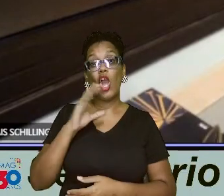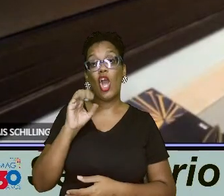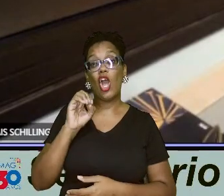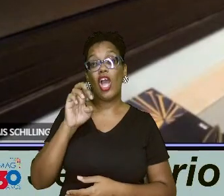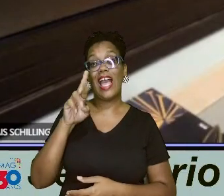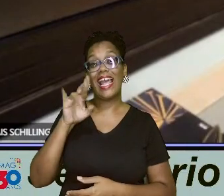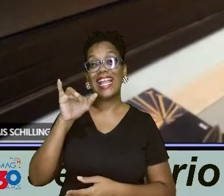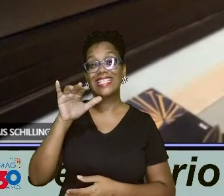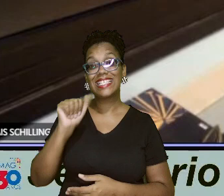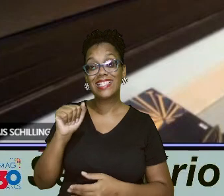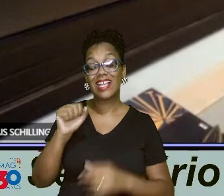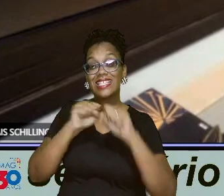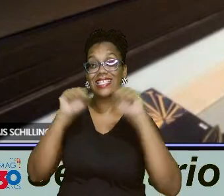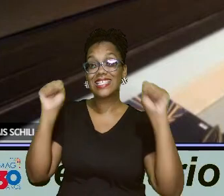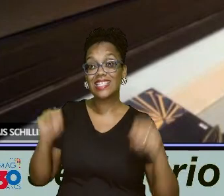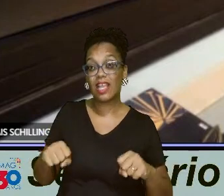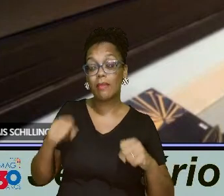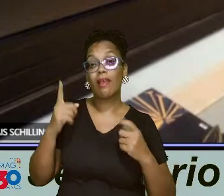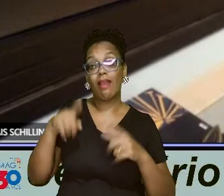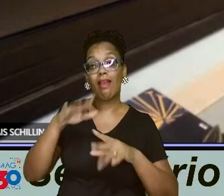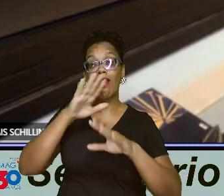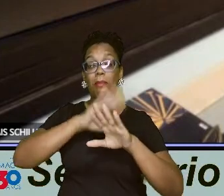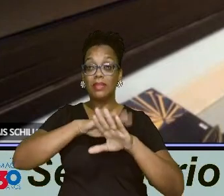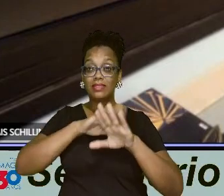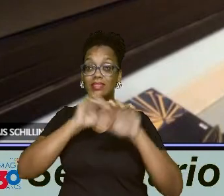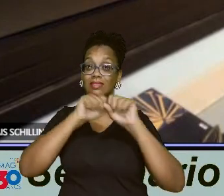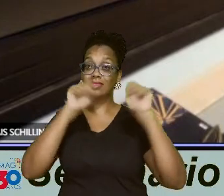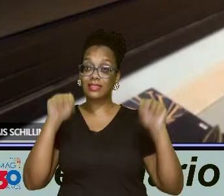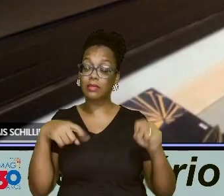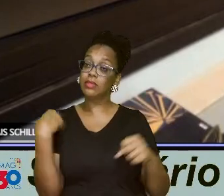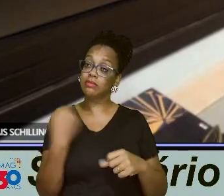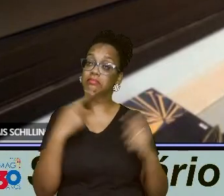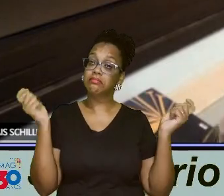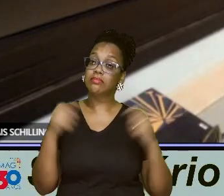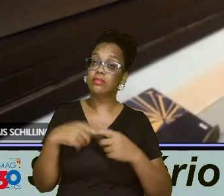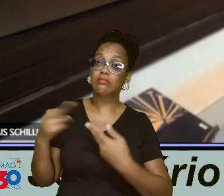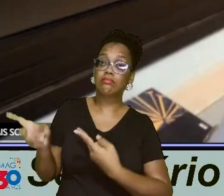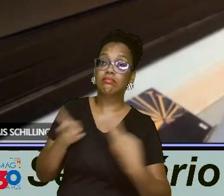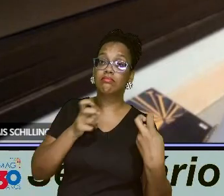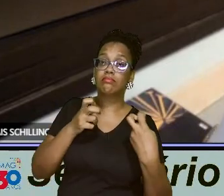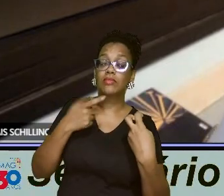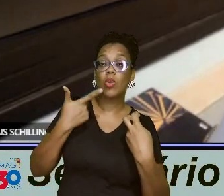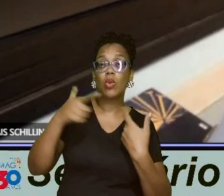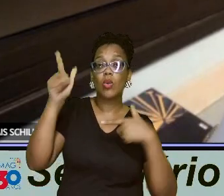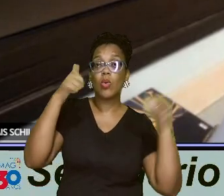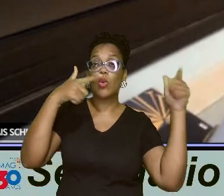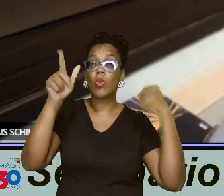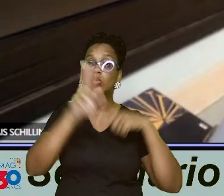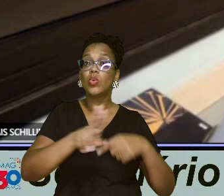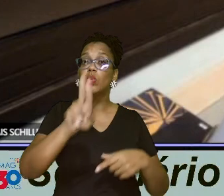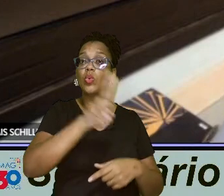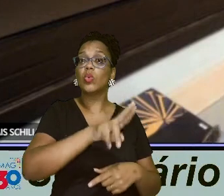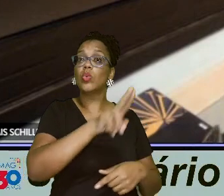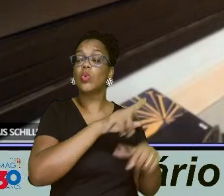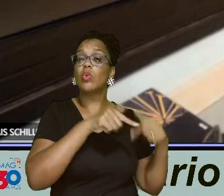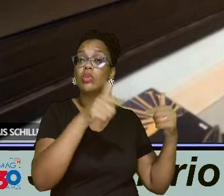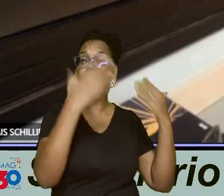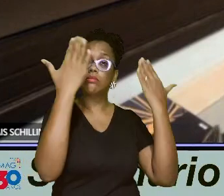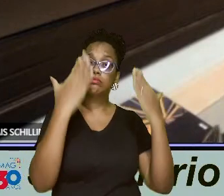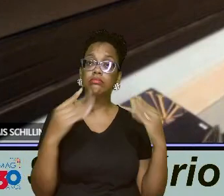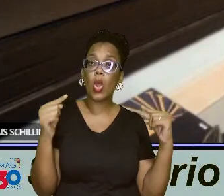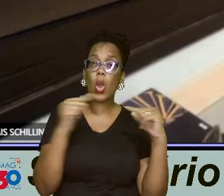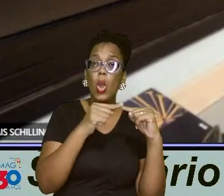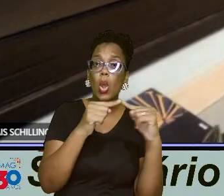sistêmica, sistema de precedentes, significa a possibilidade de nós podermos extrair a ratio decidendi dos precedentes e verificar em que